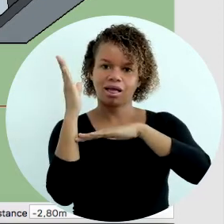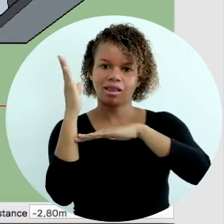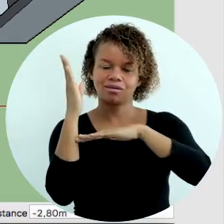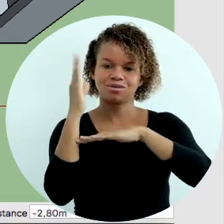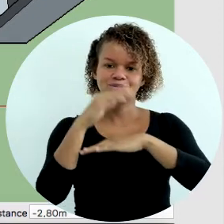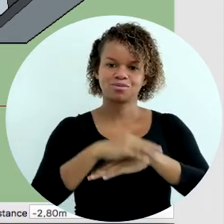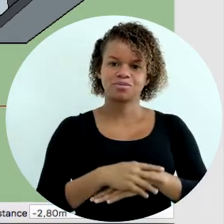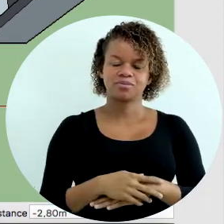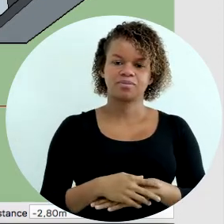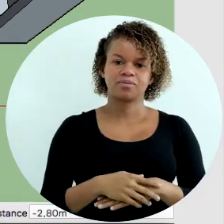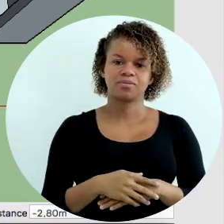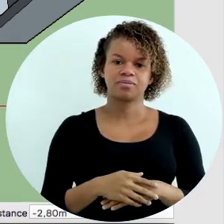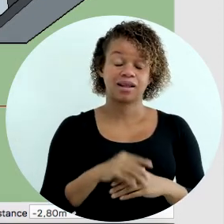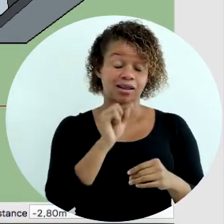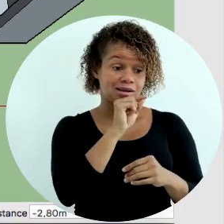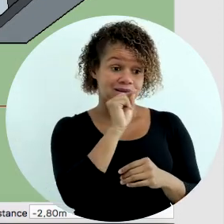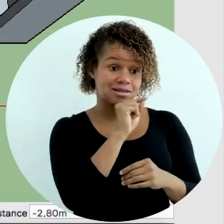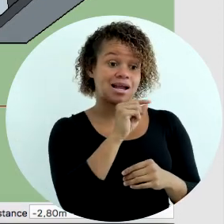das janelas.